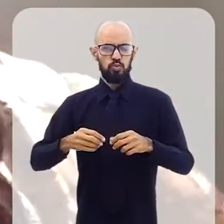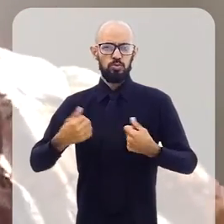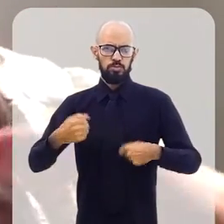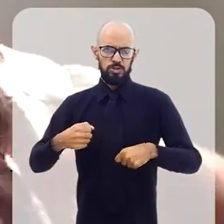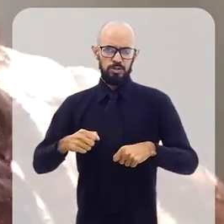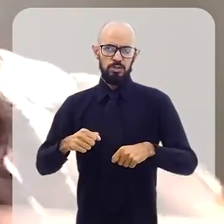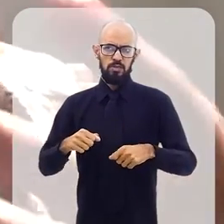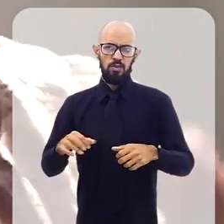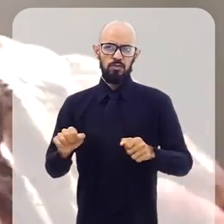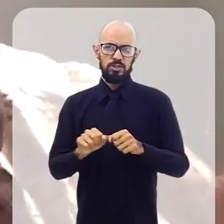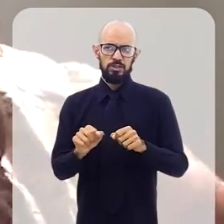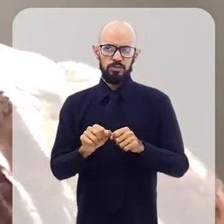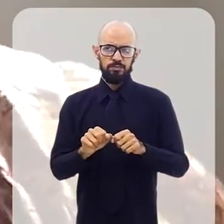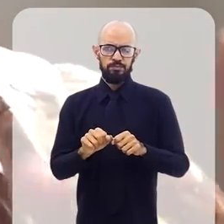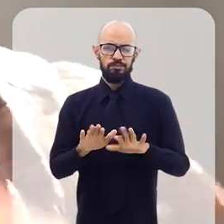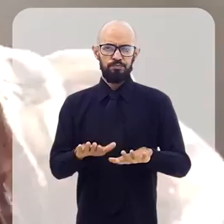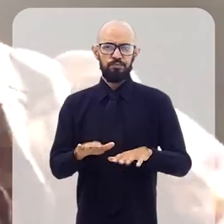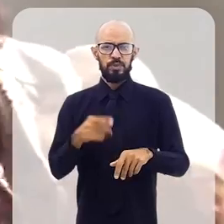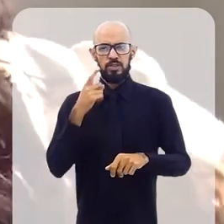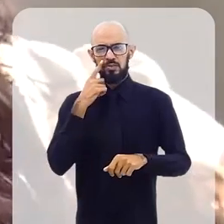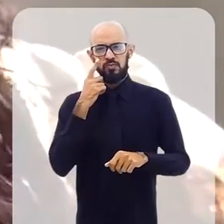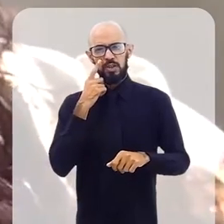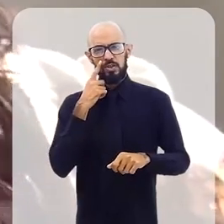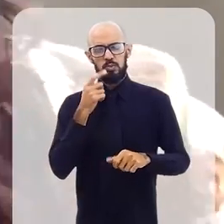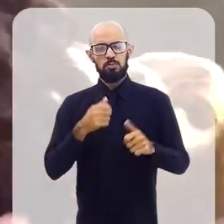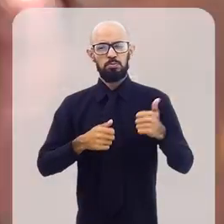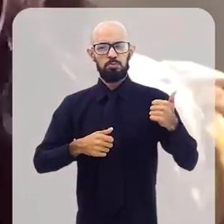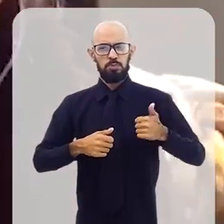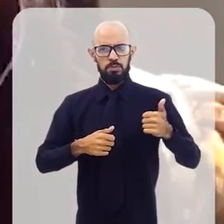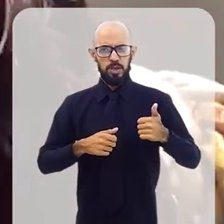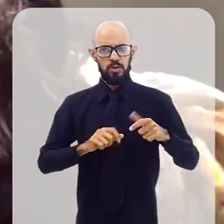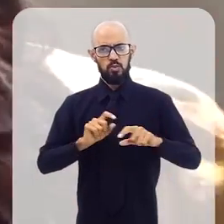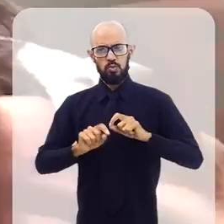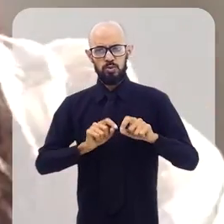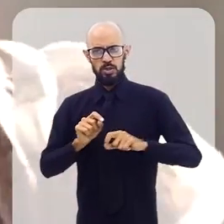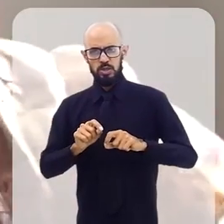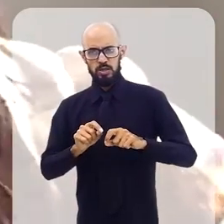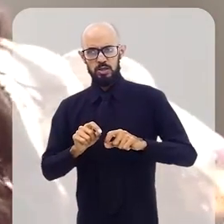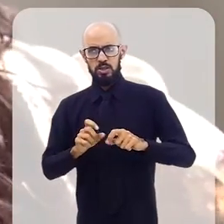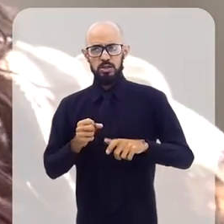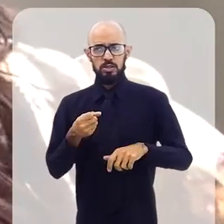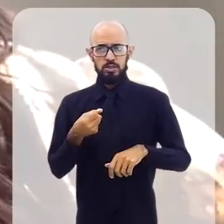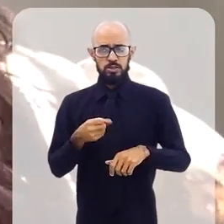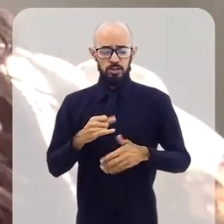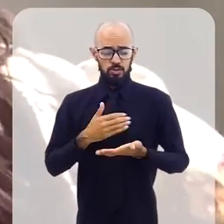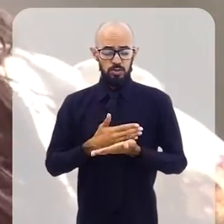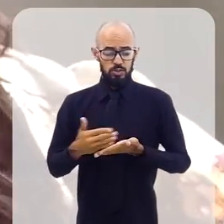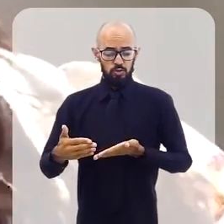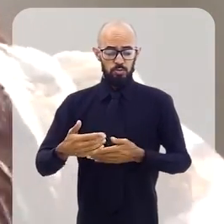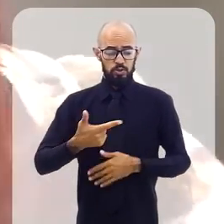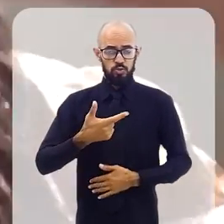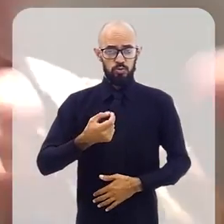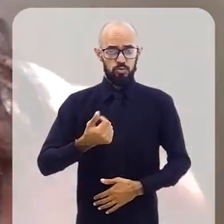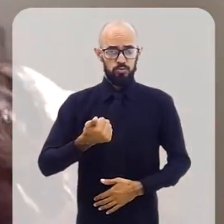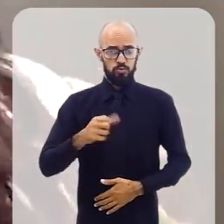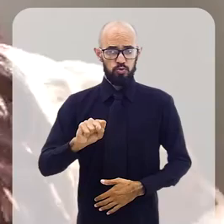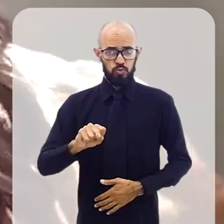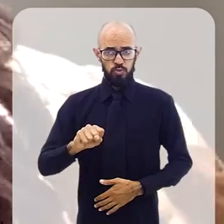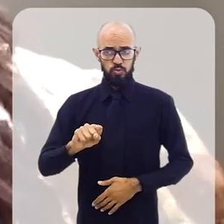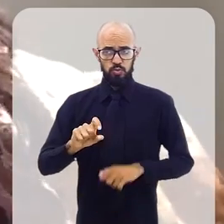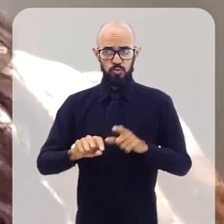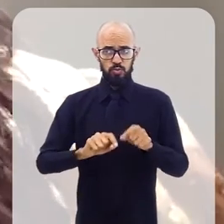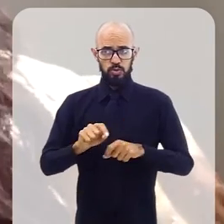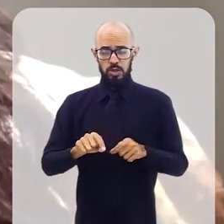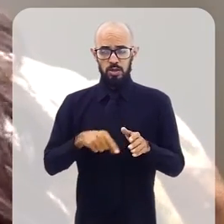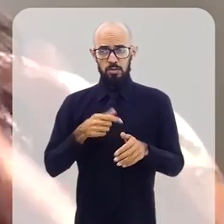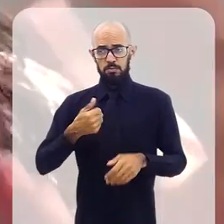abaixo ainda do esperado e do que deveria ser. Mas olhando pelo lado bom, se a gente olha o primeiro, porque quando a gente começou